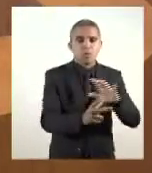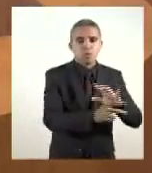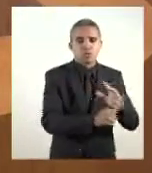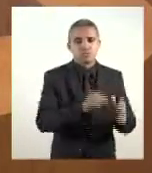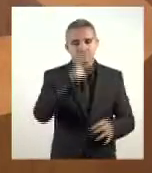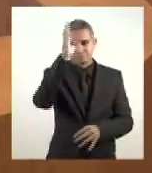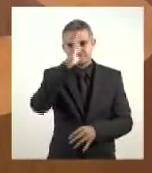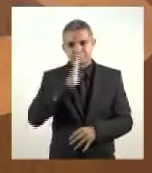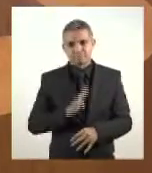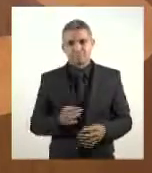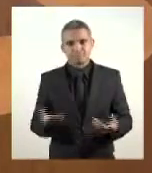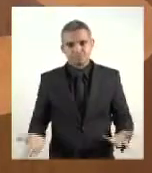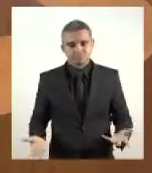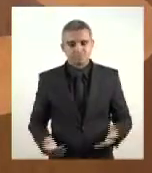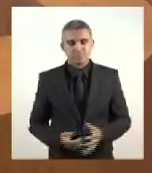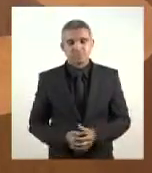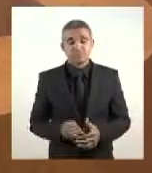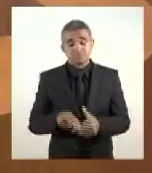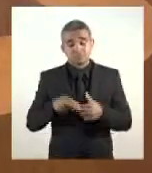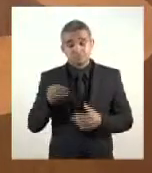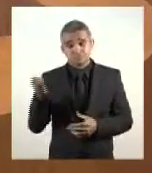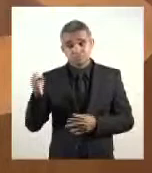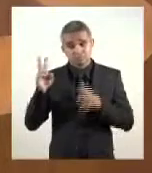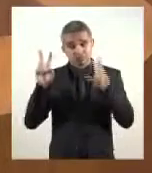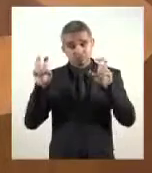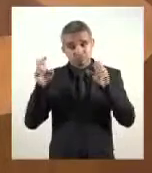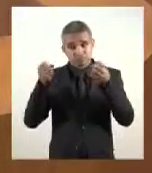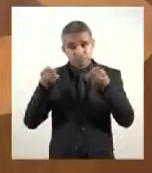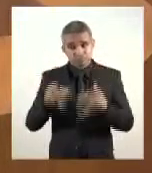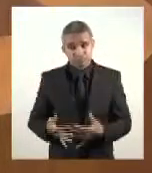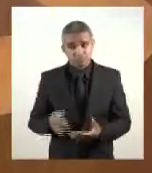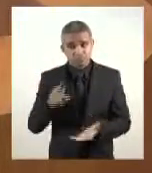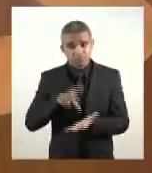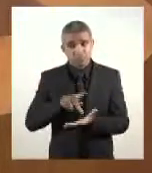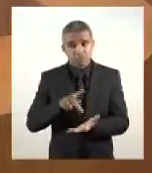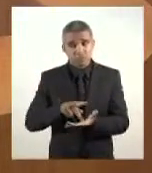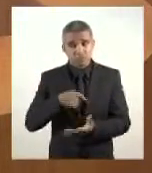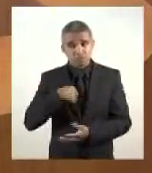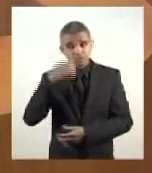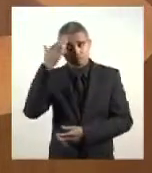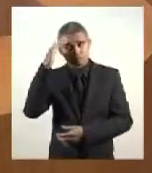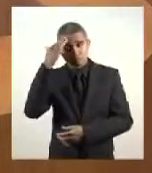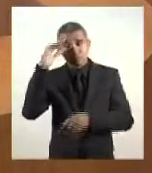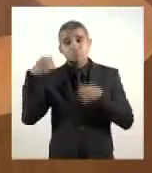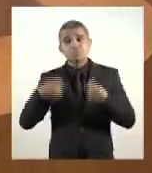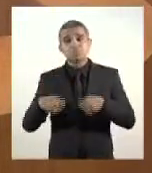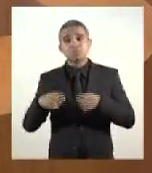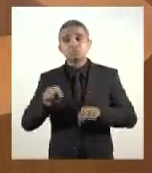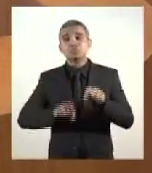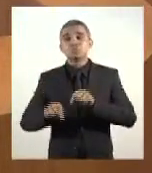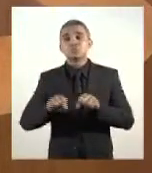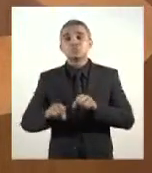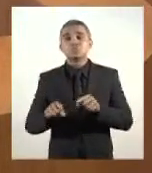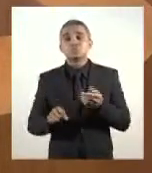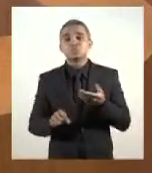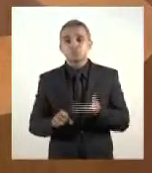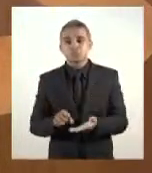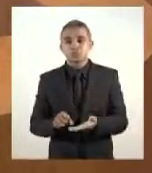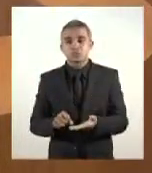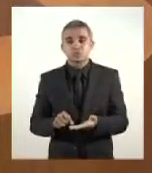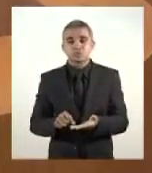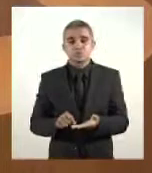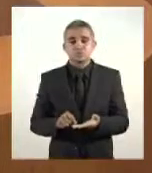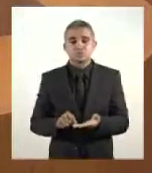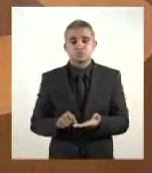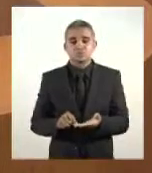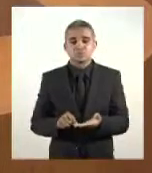que fala sobre esse tema, na verdade, se entende que tem que haver intervenção federal no Maranhão, mais razões ainda tem